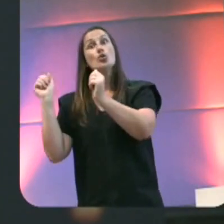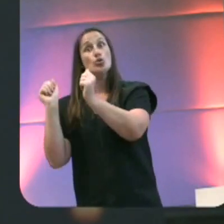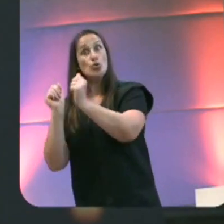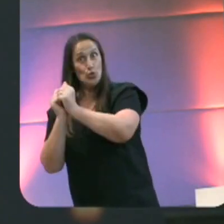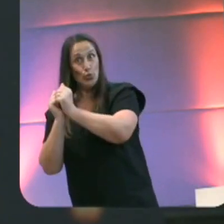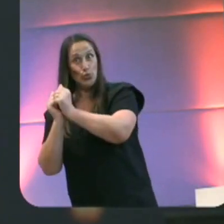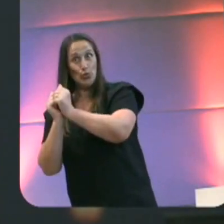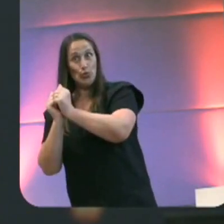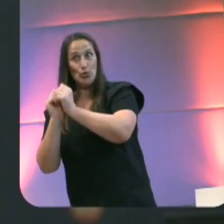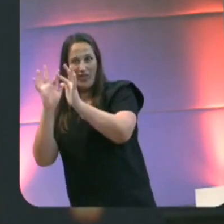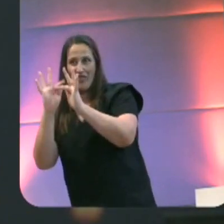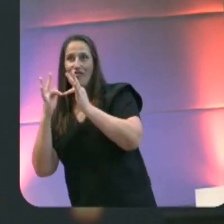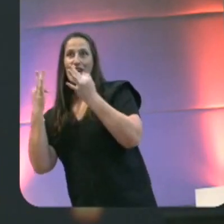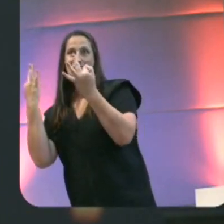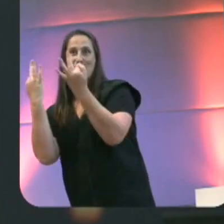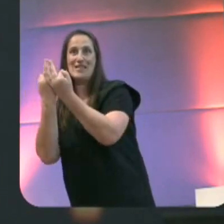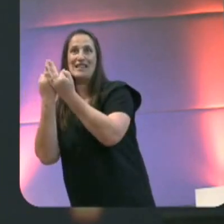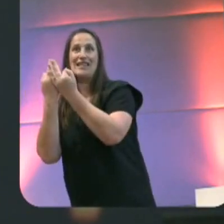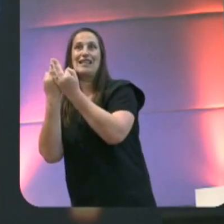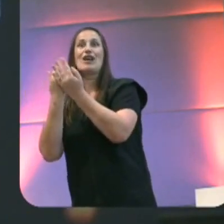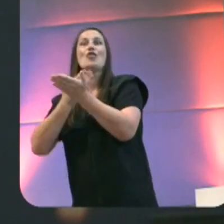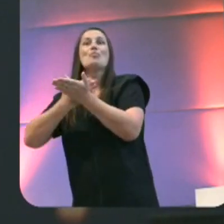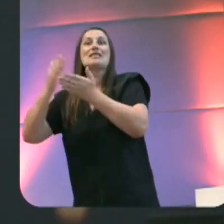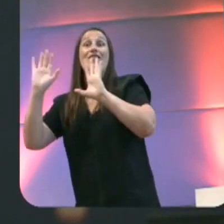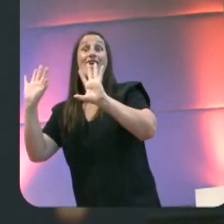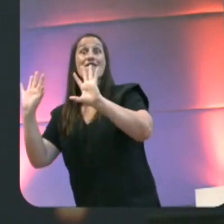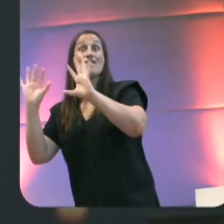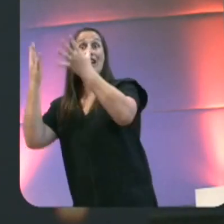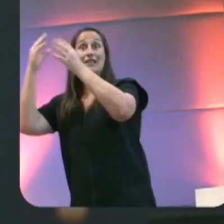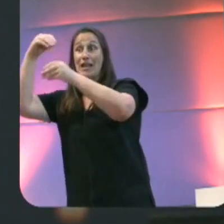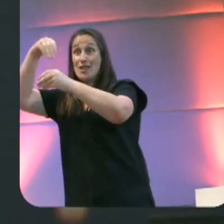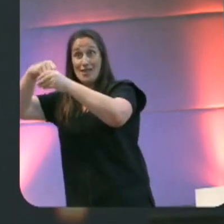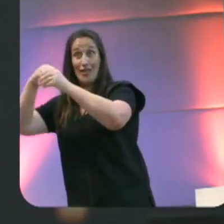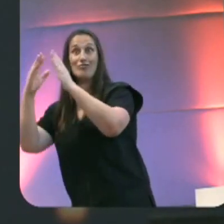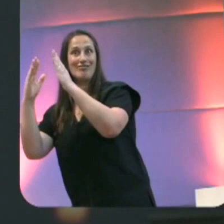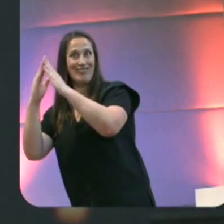celebravam ali na casa do noivo. Começava a festa lá.